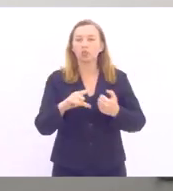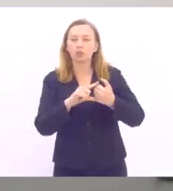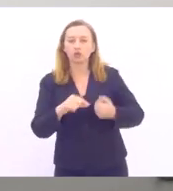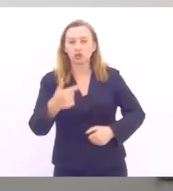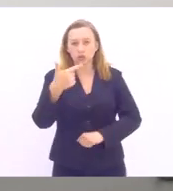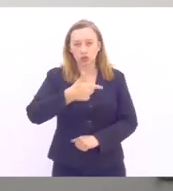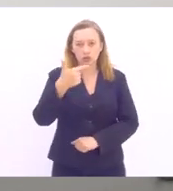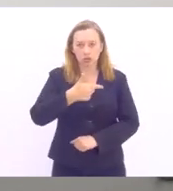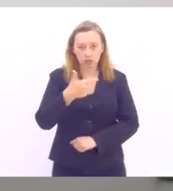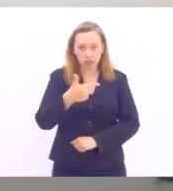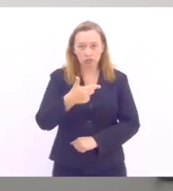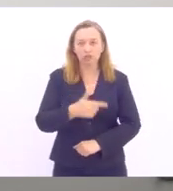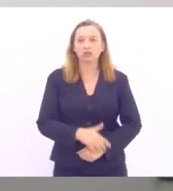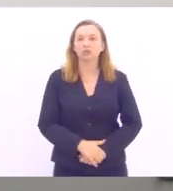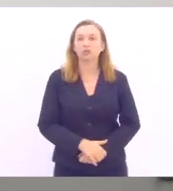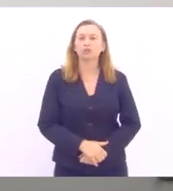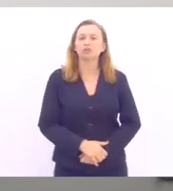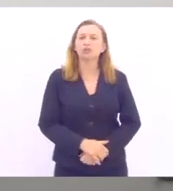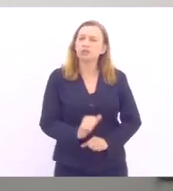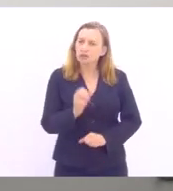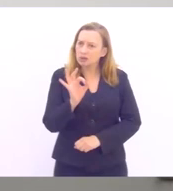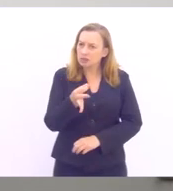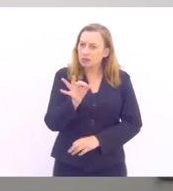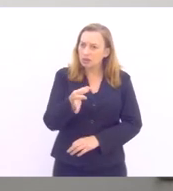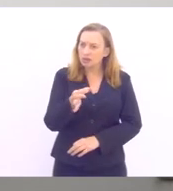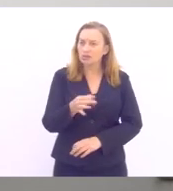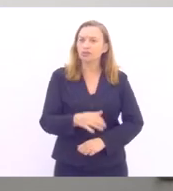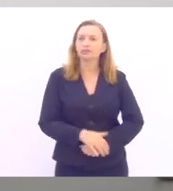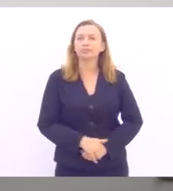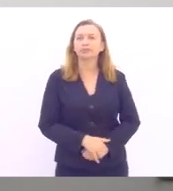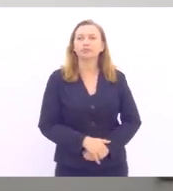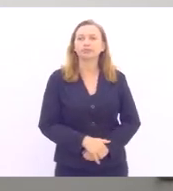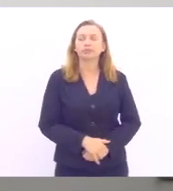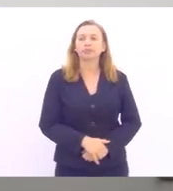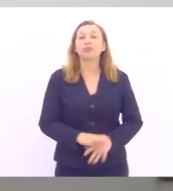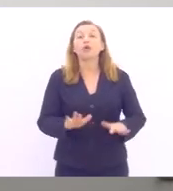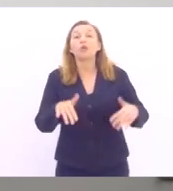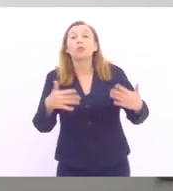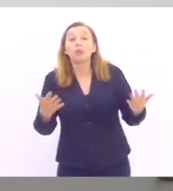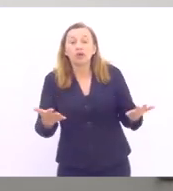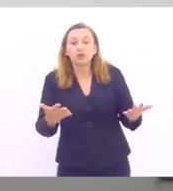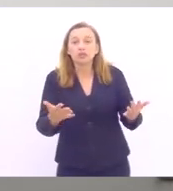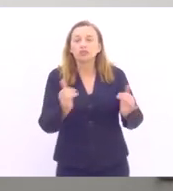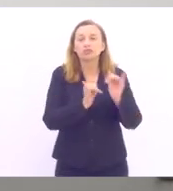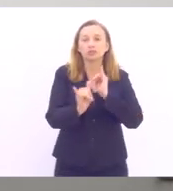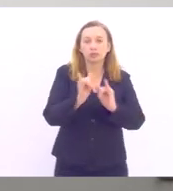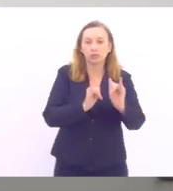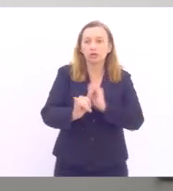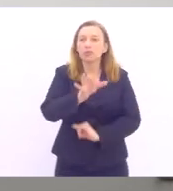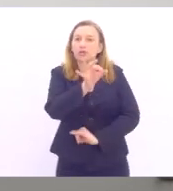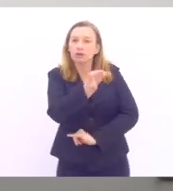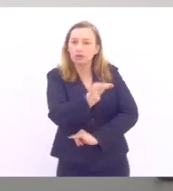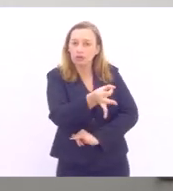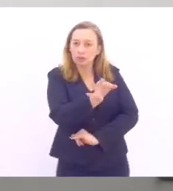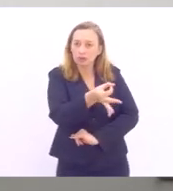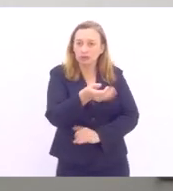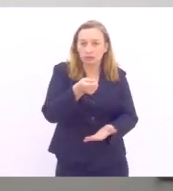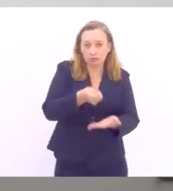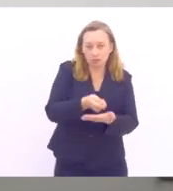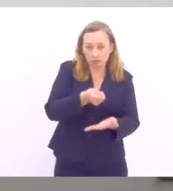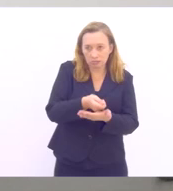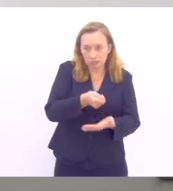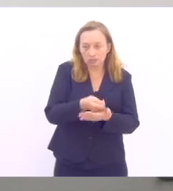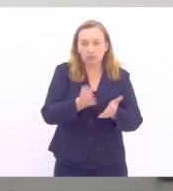2º A, é claro ao estabelecer quais são os dados que, obrigatoriamente, as